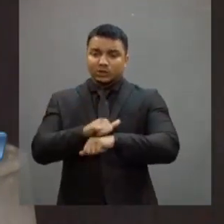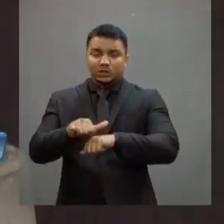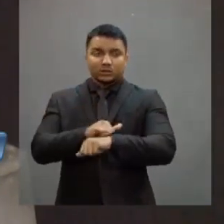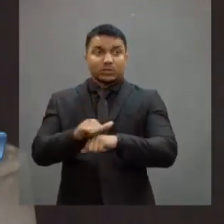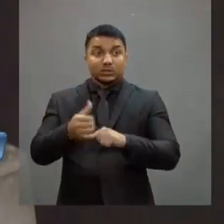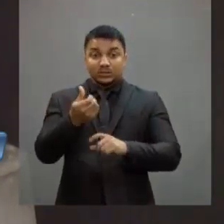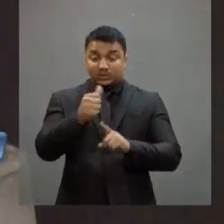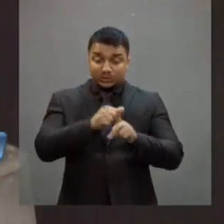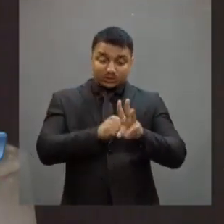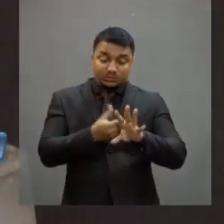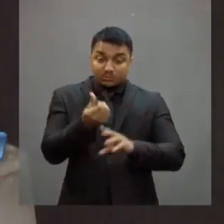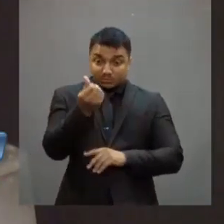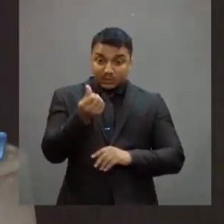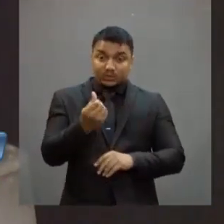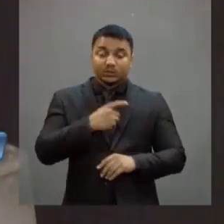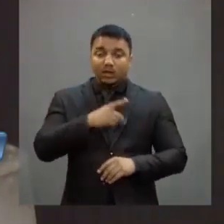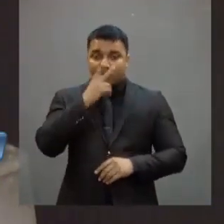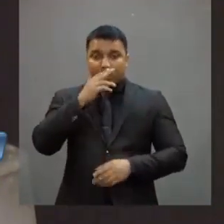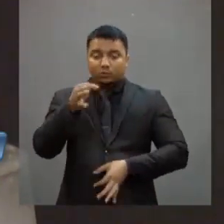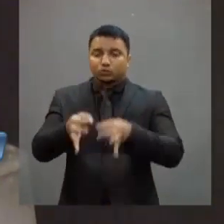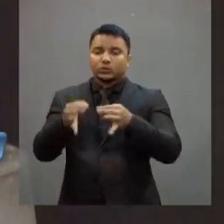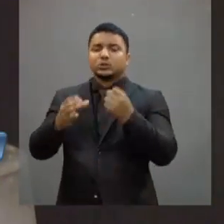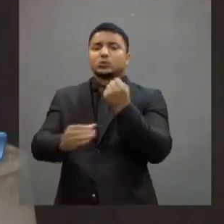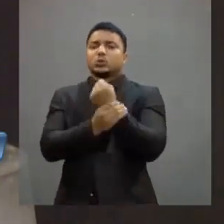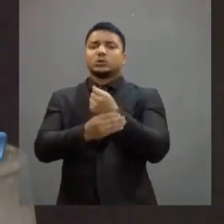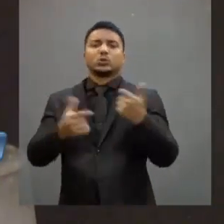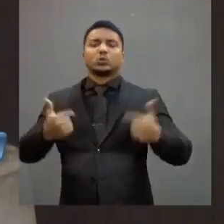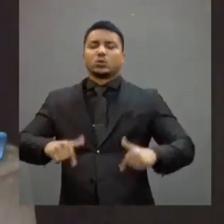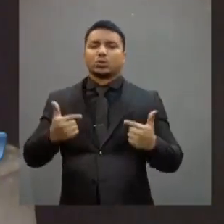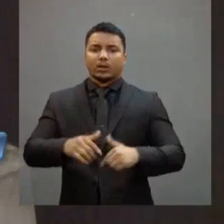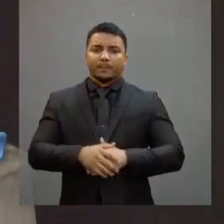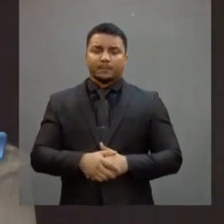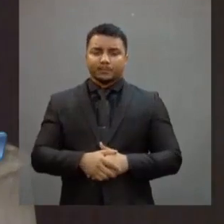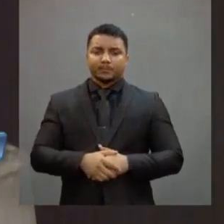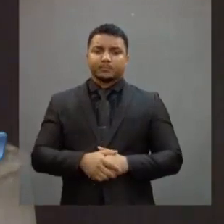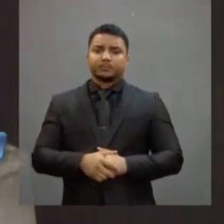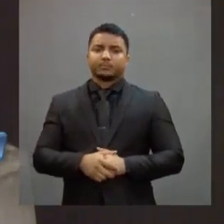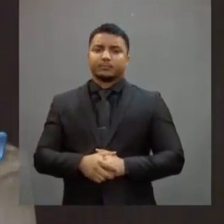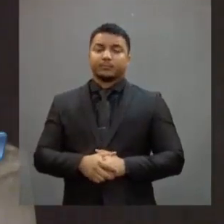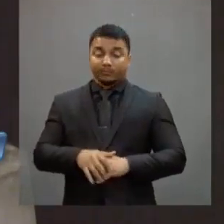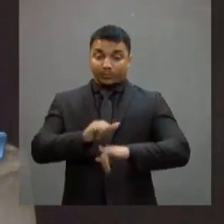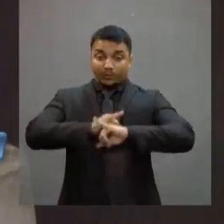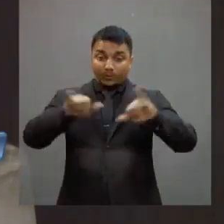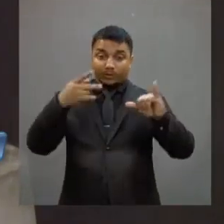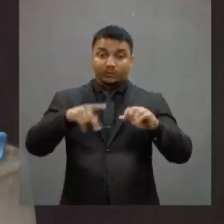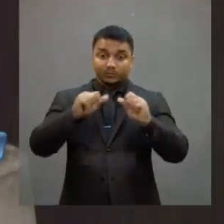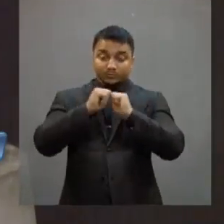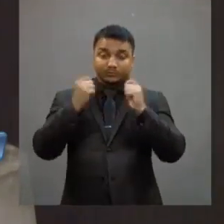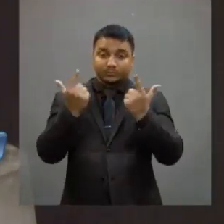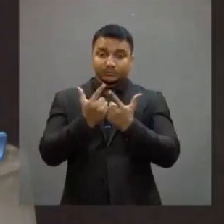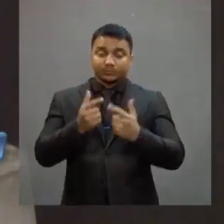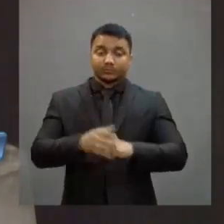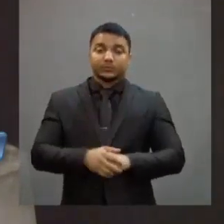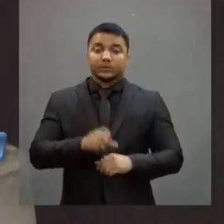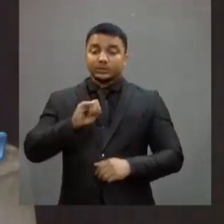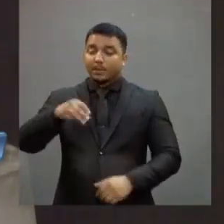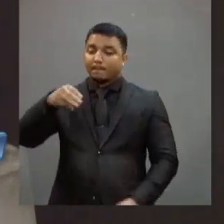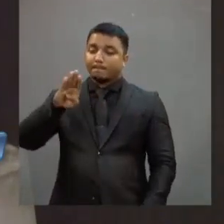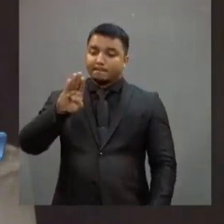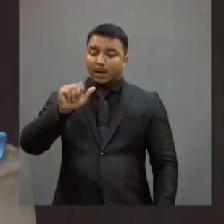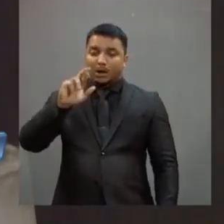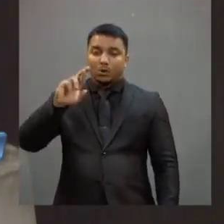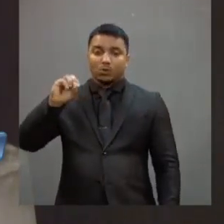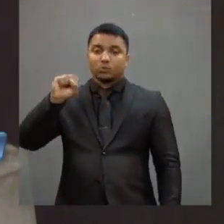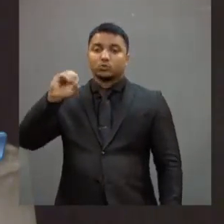só, além da insegurança jurídica, porque o que vai acontecer? Veja só, eu estou fazendo esse alerta à Assembleia. O que vai acontecer se o ministro Barroso modular,